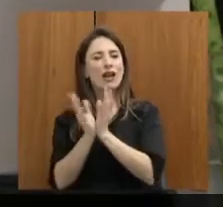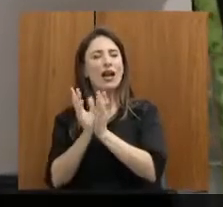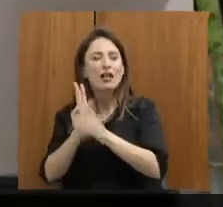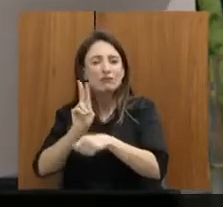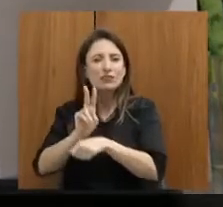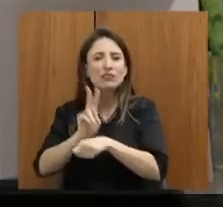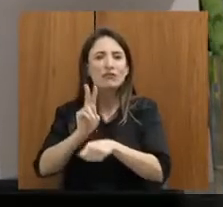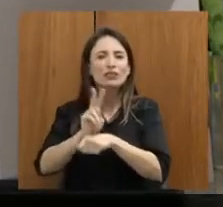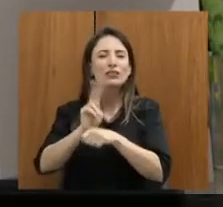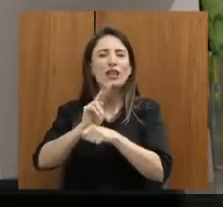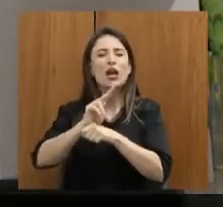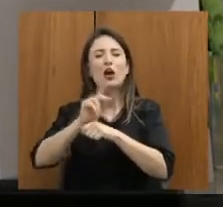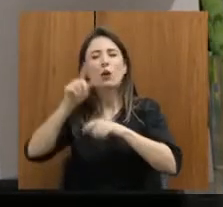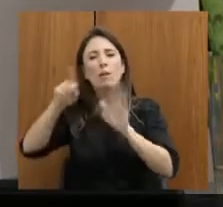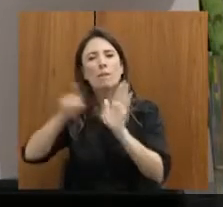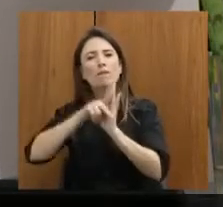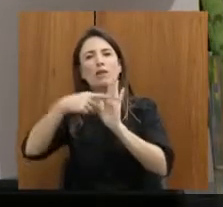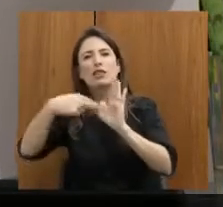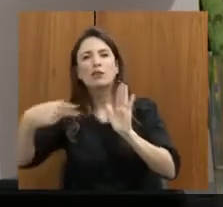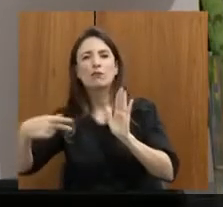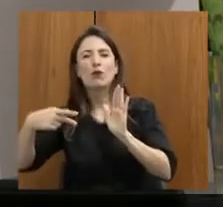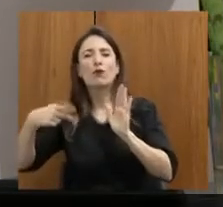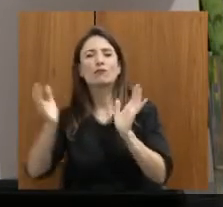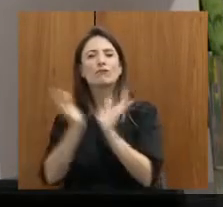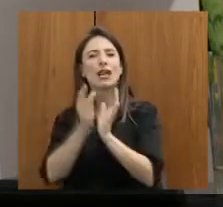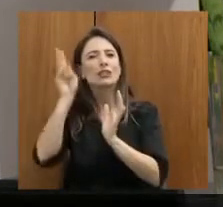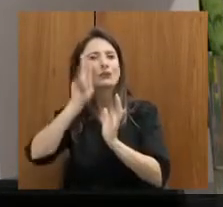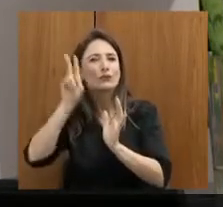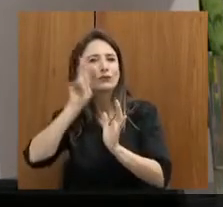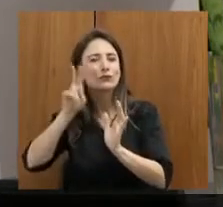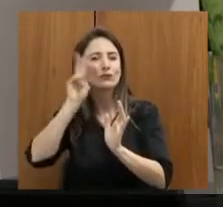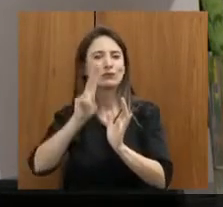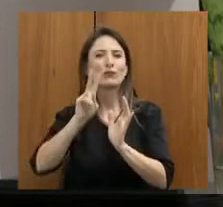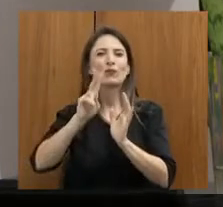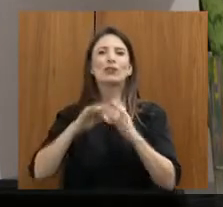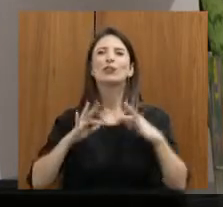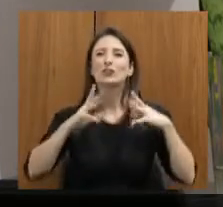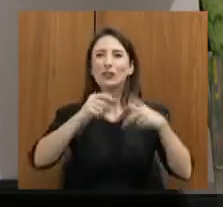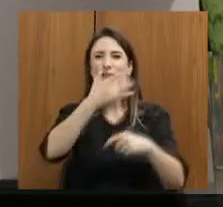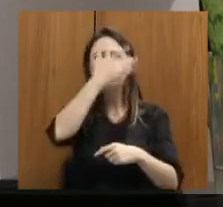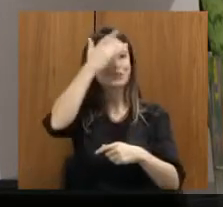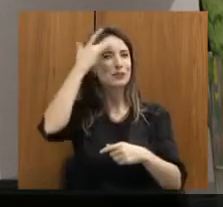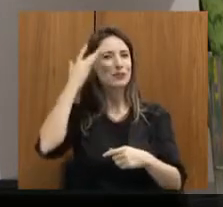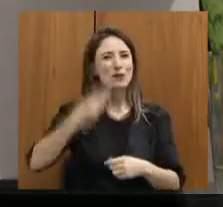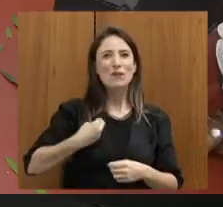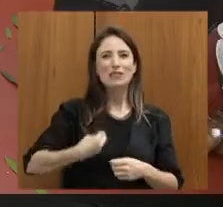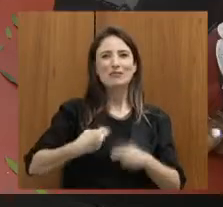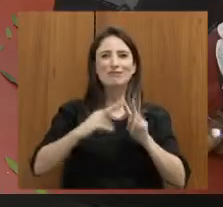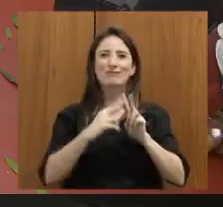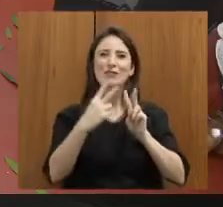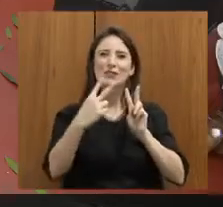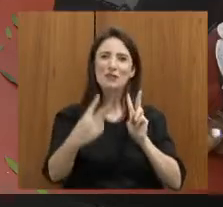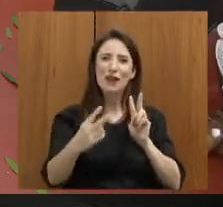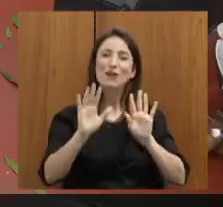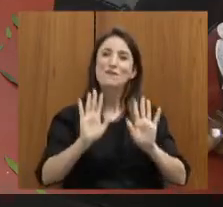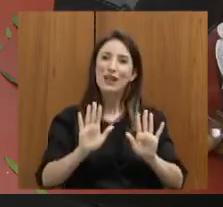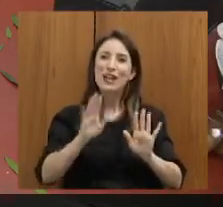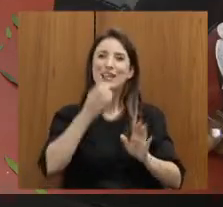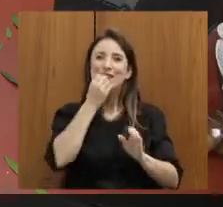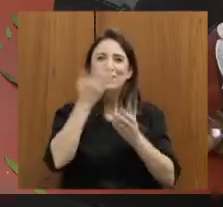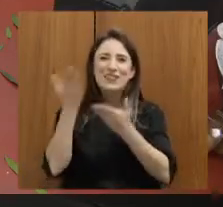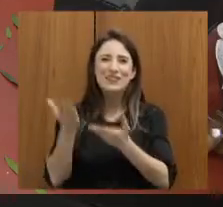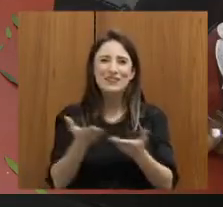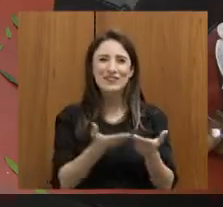nacional todos presenças virtuais mas muito bem-vindas aqui ao nosso